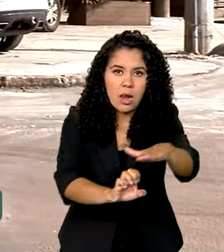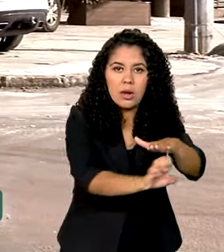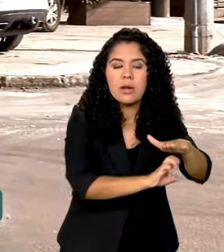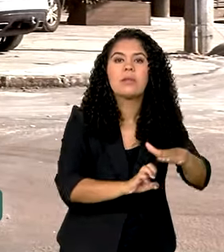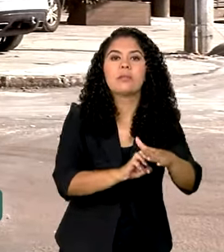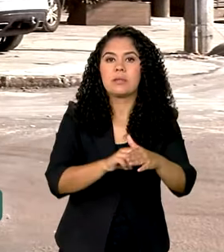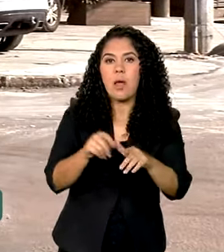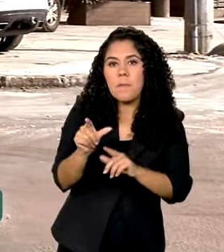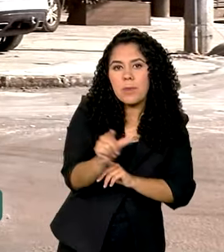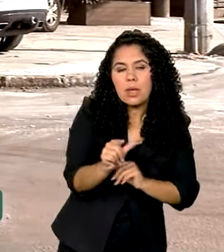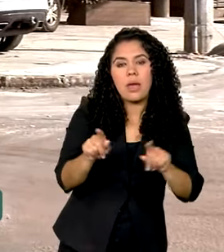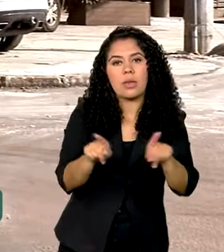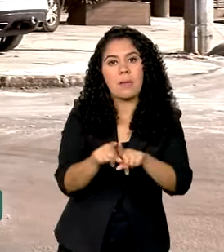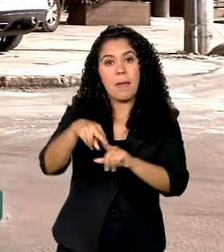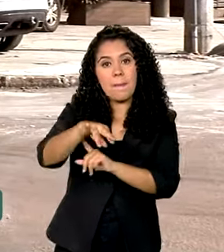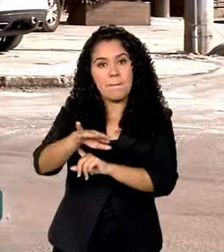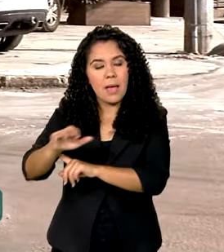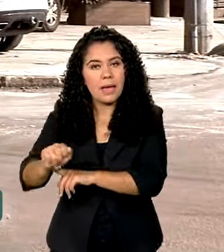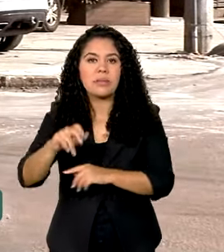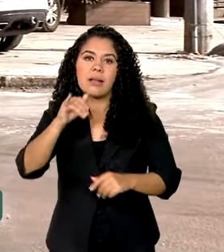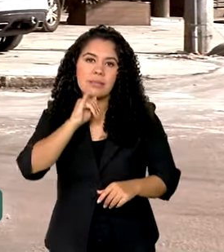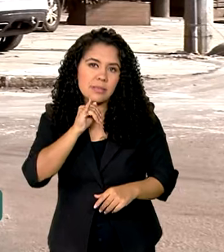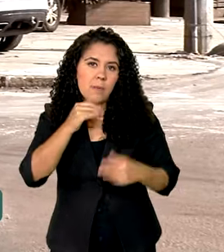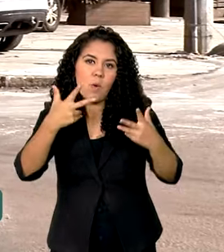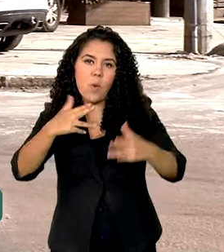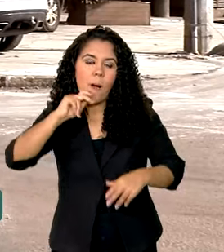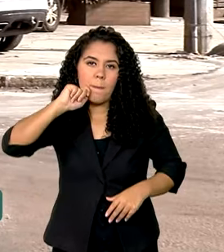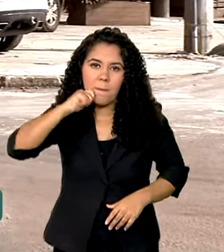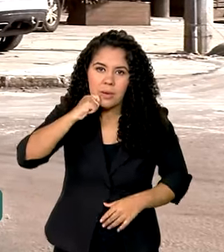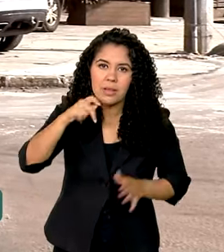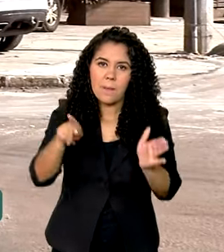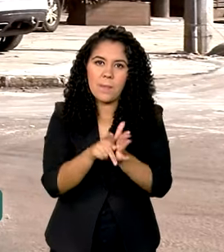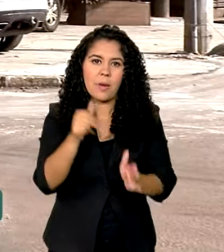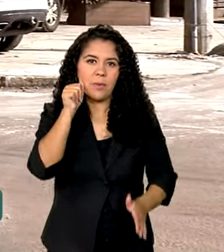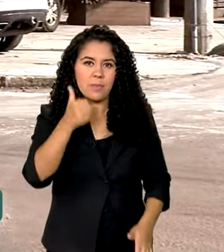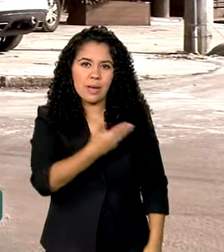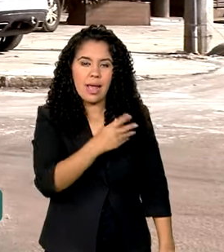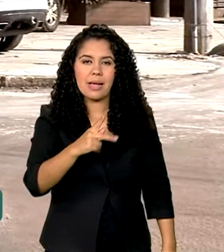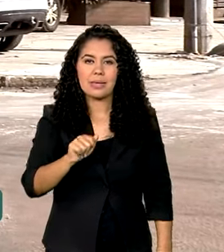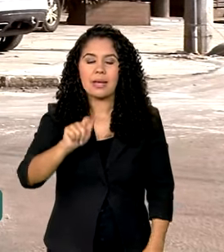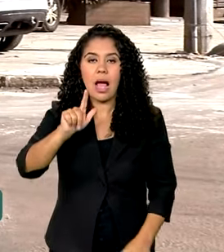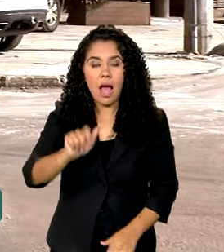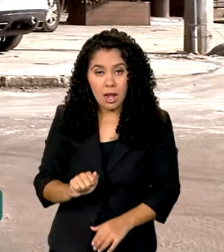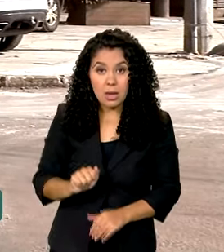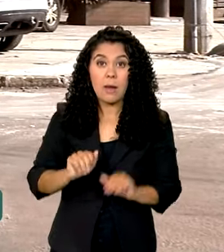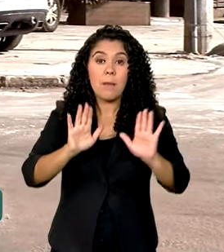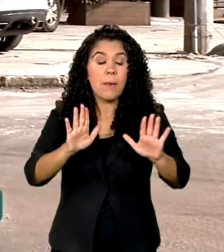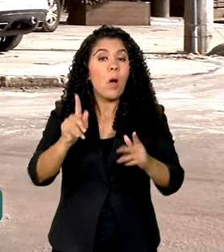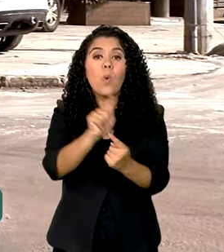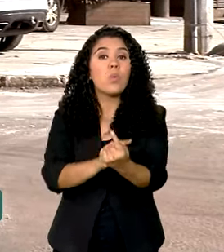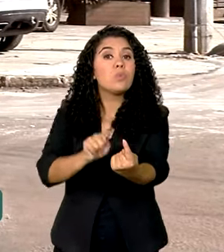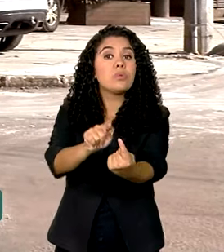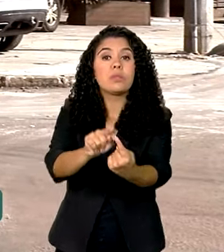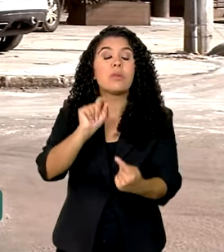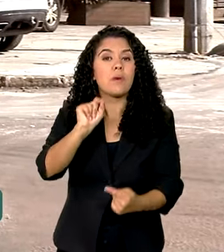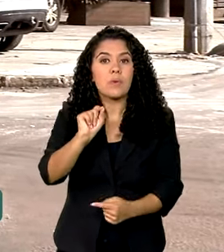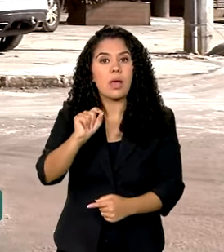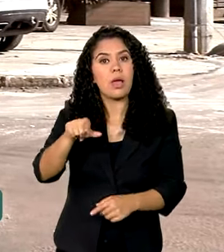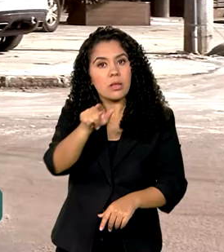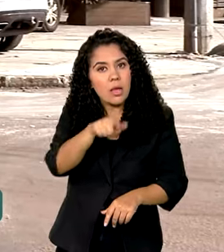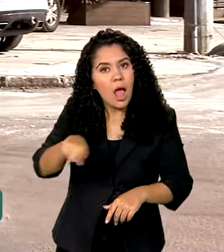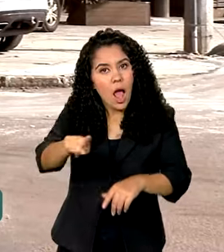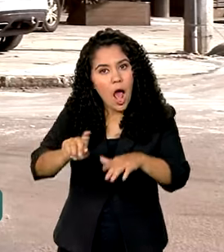médias empresas, como a padaria da Carla, até grandes grupos empresariais. A ideia é fazer com que esses